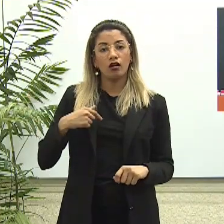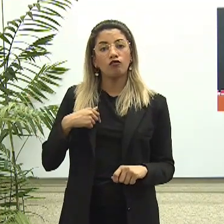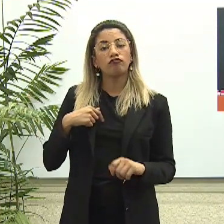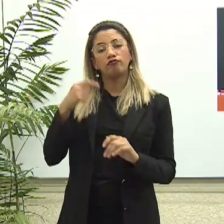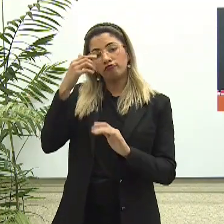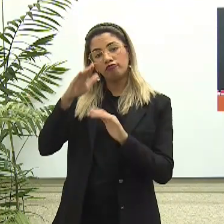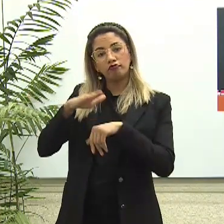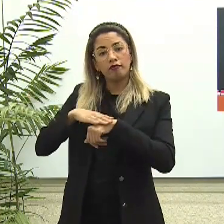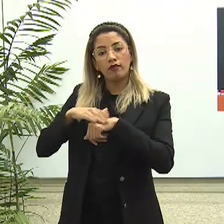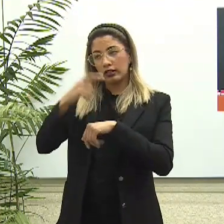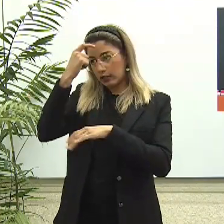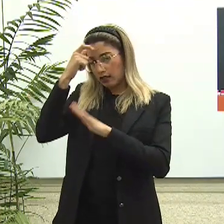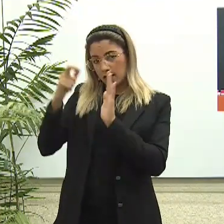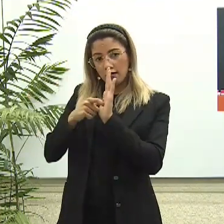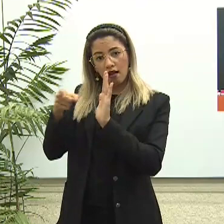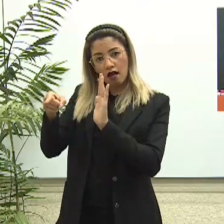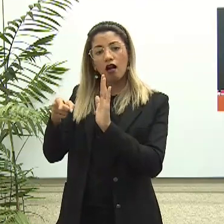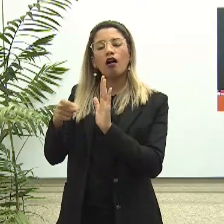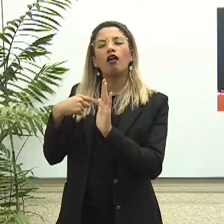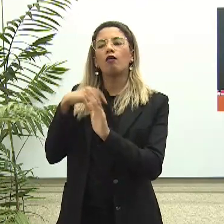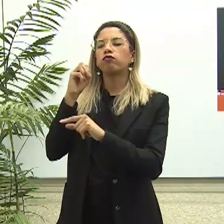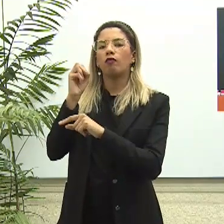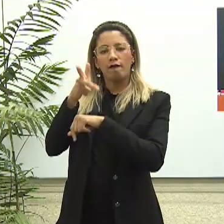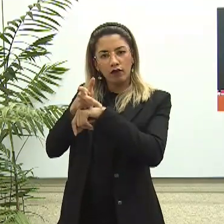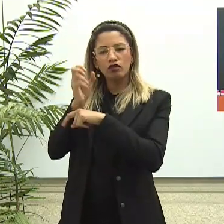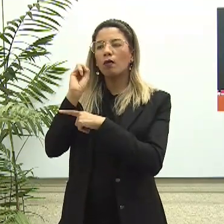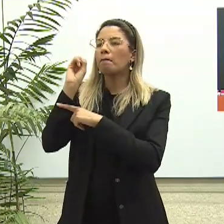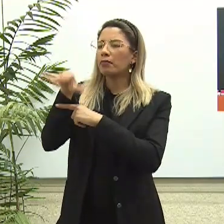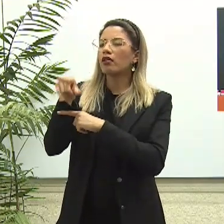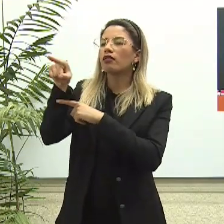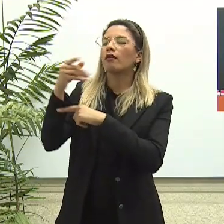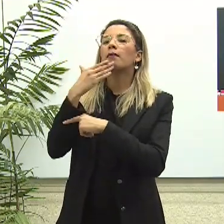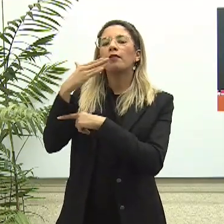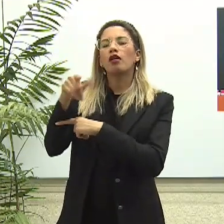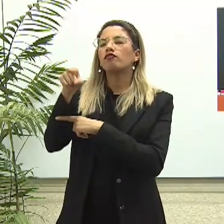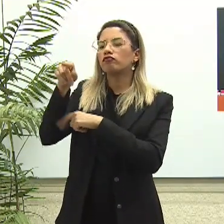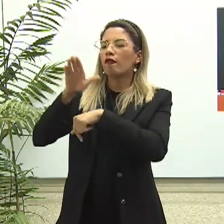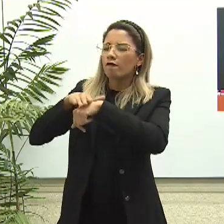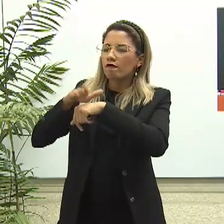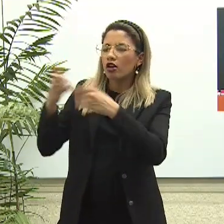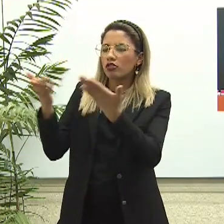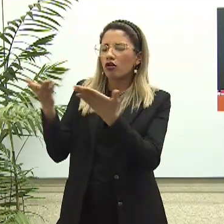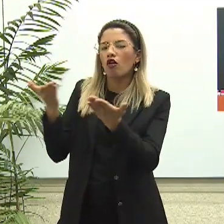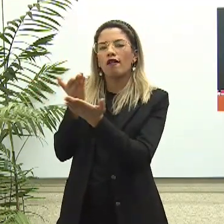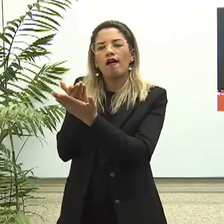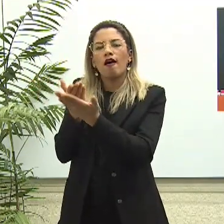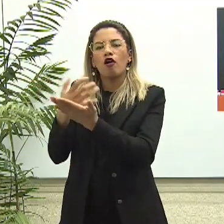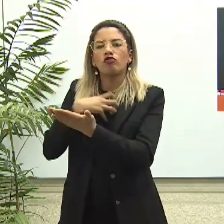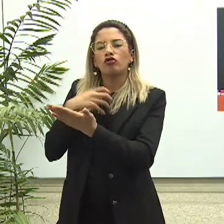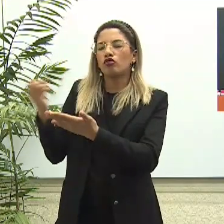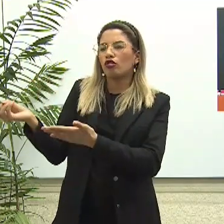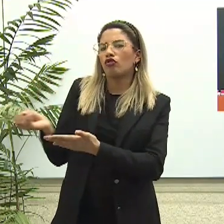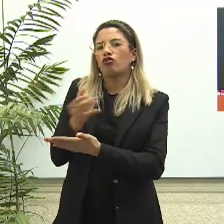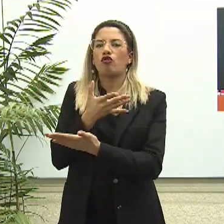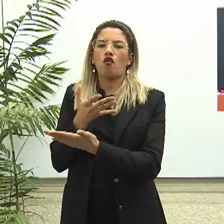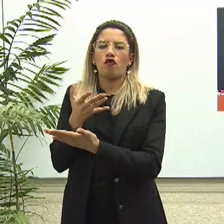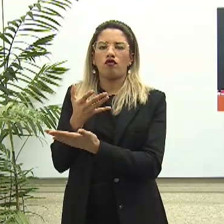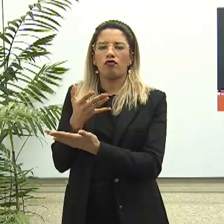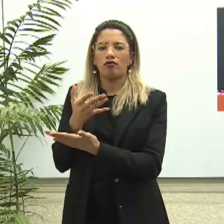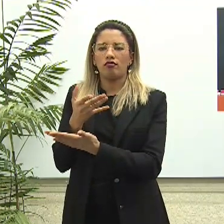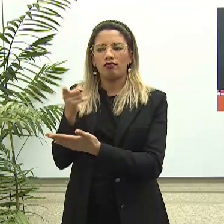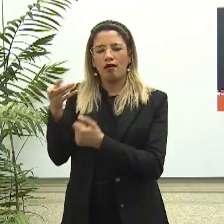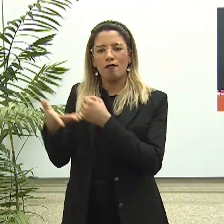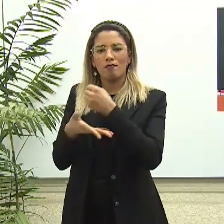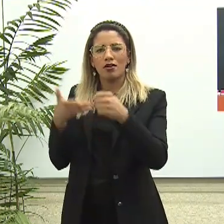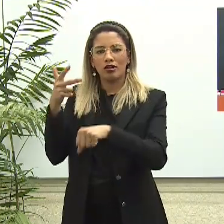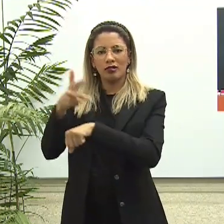generativa criar um novo roteiro de aula a partir de palavras-chaves e agora a própria Inteligência Artificial gerar a partir de técnicas de